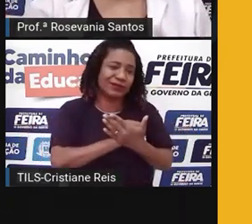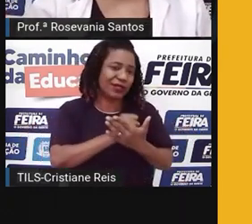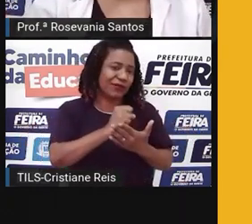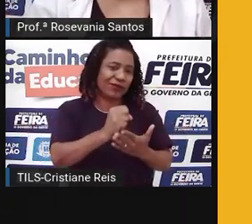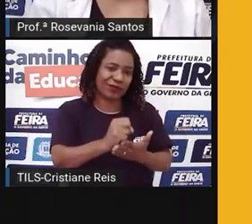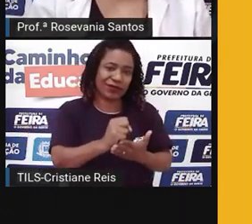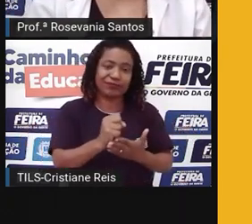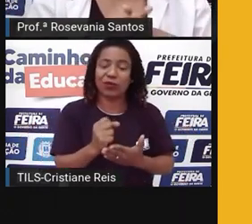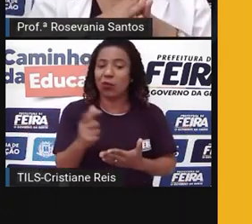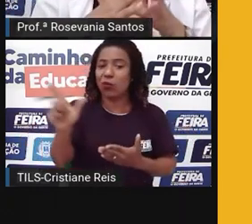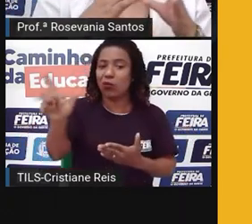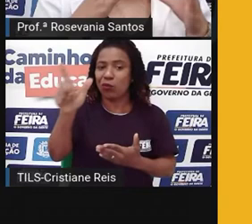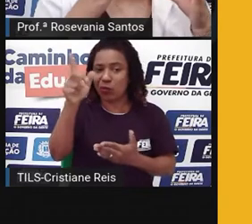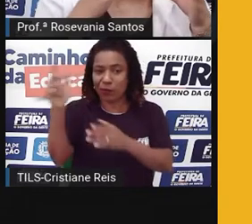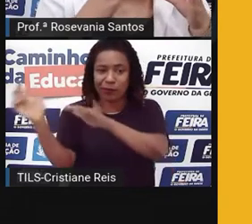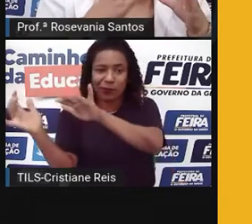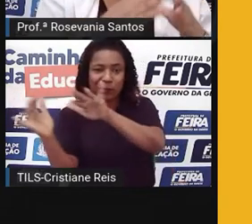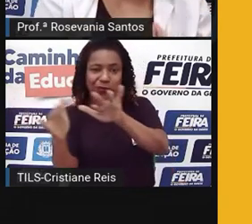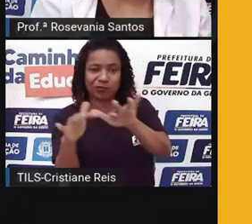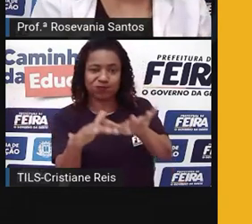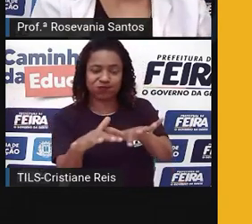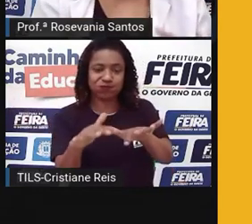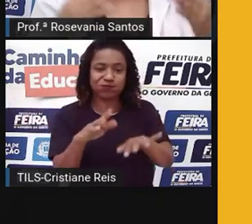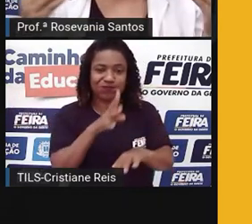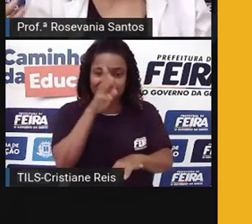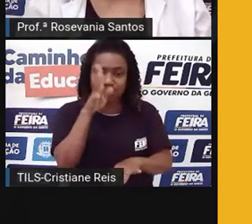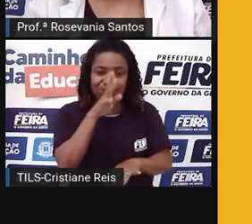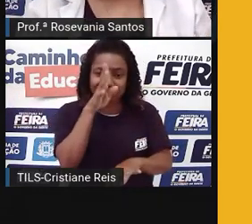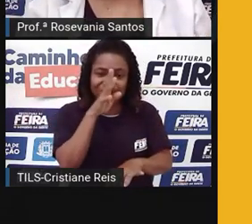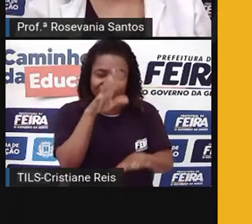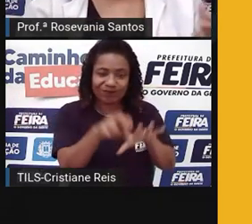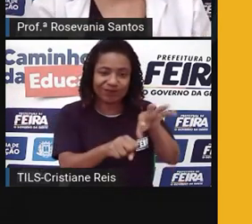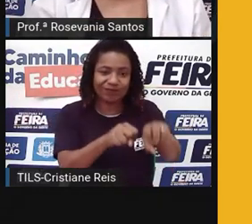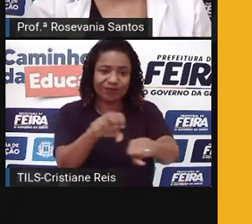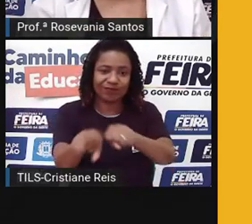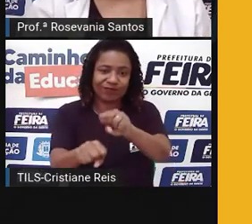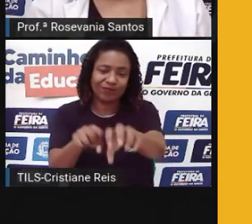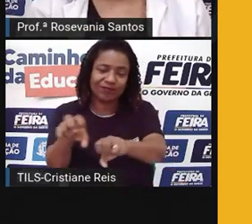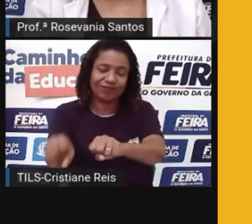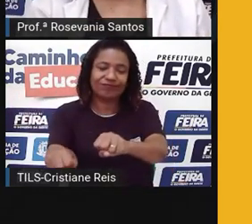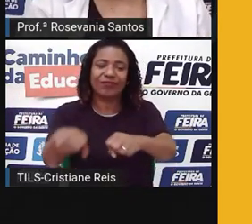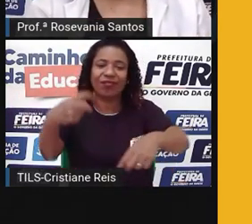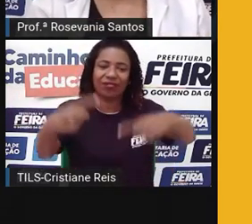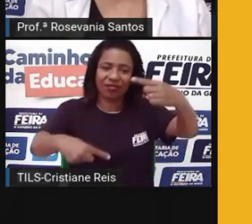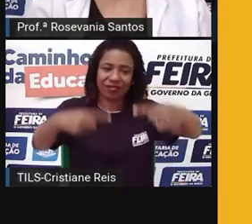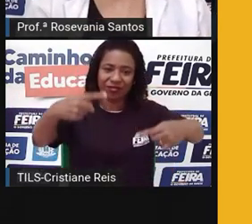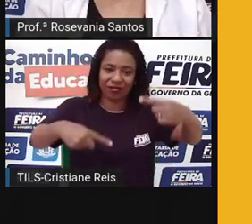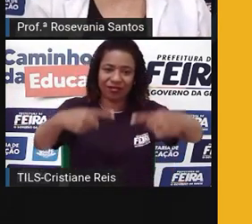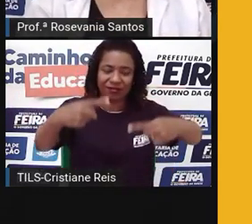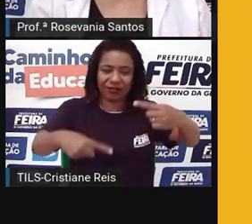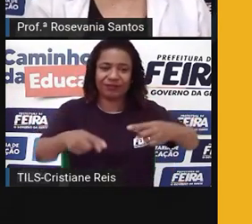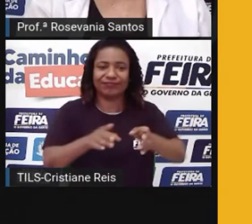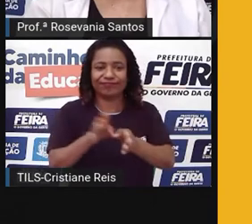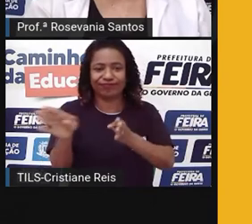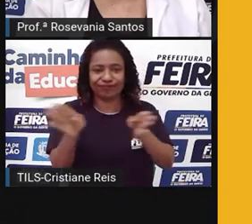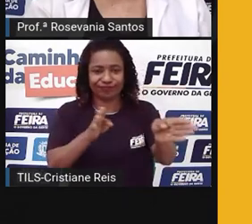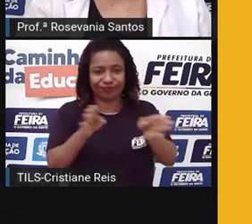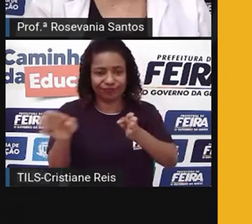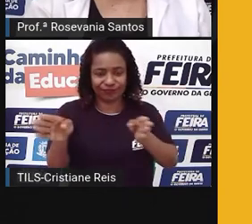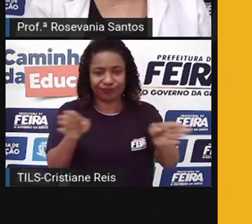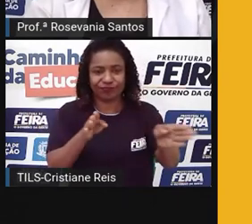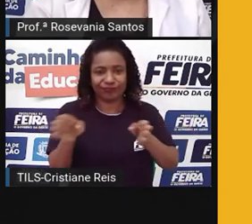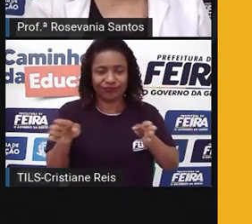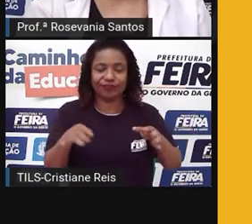outro espaço, então os conflitos são internos e externos para manter essas fronteiras aí. Então,